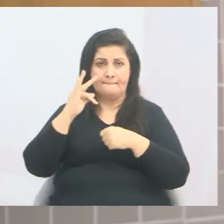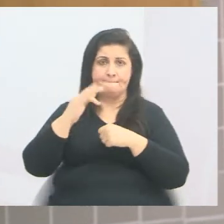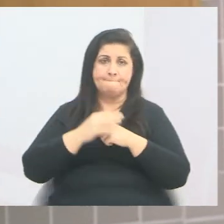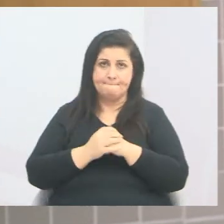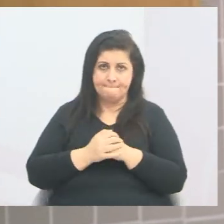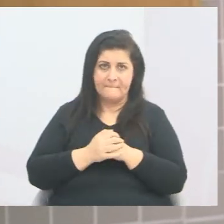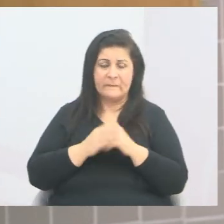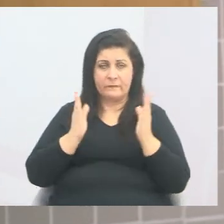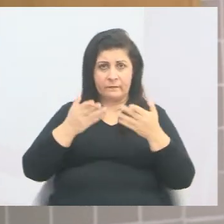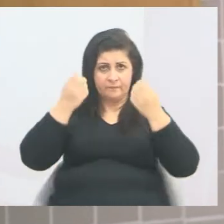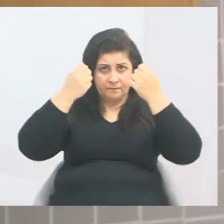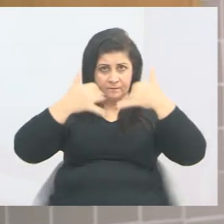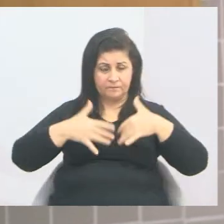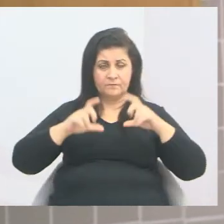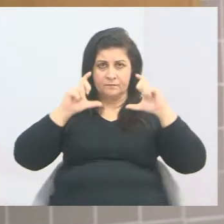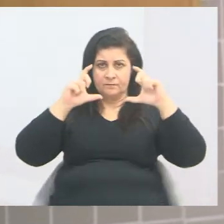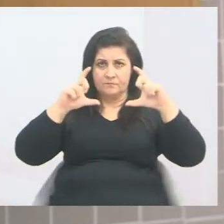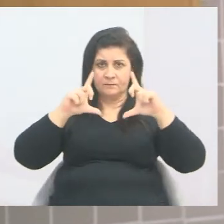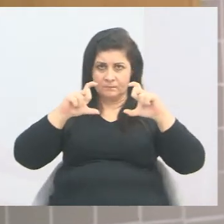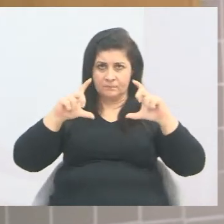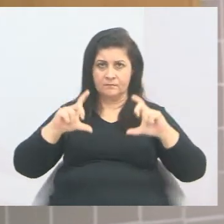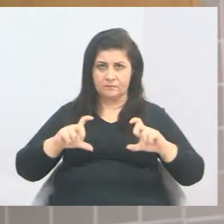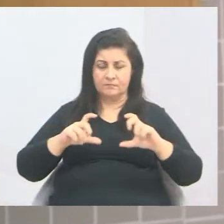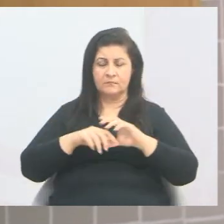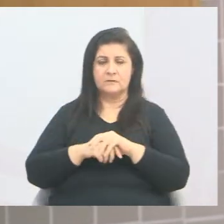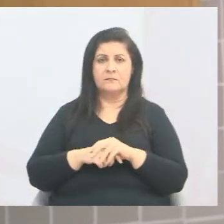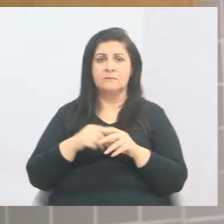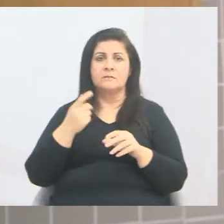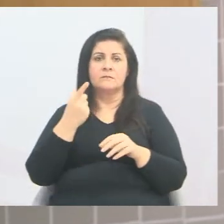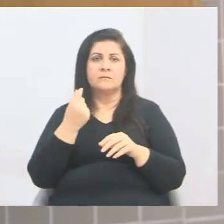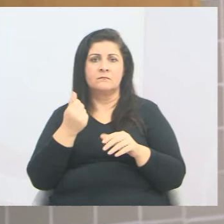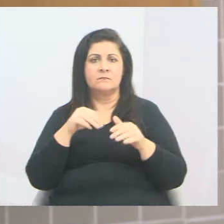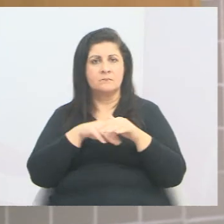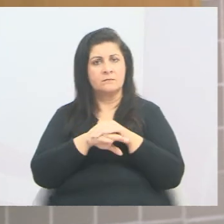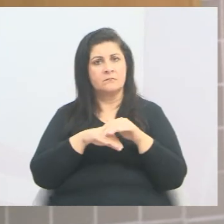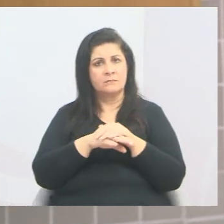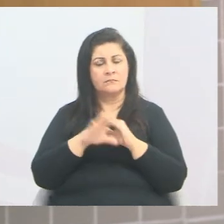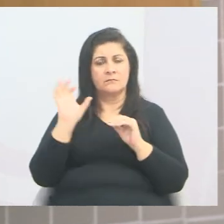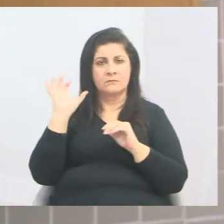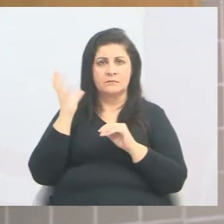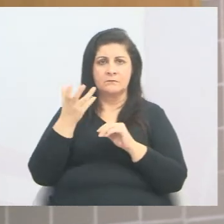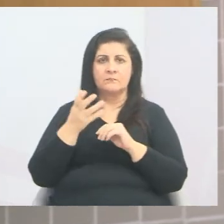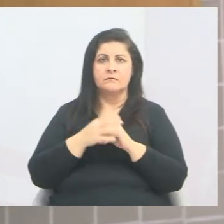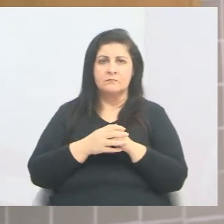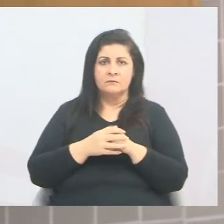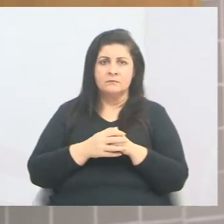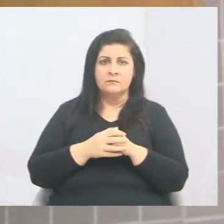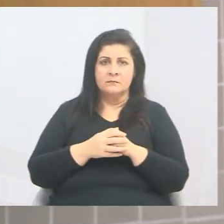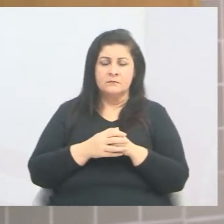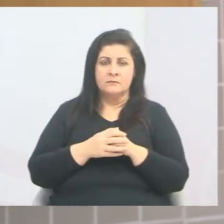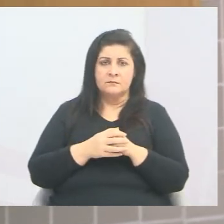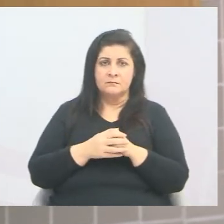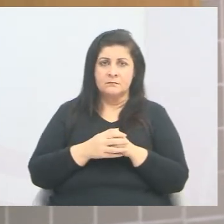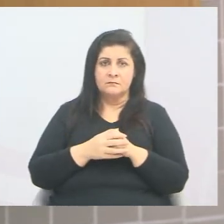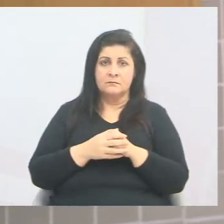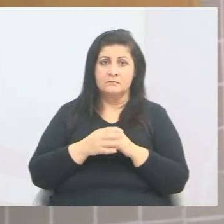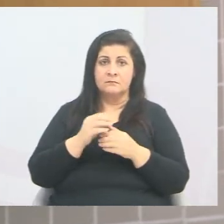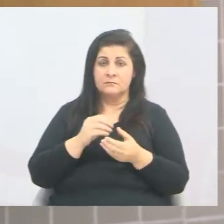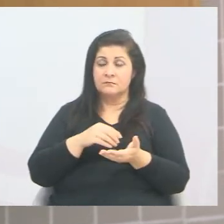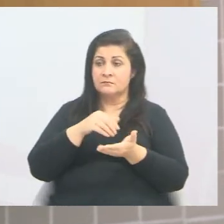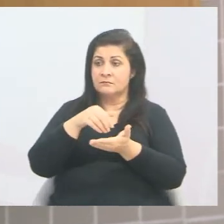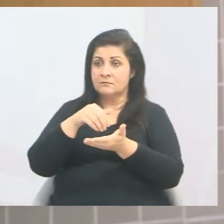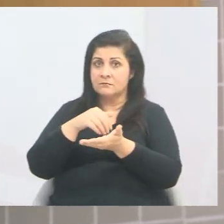foi mencionado também nos slides, a questão dos investimentos, ela ocorre um certo repasse menor dos